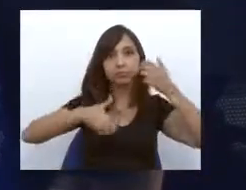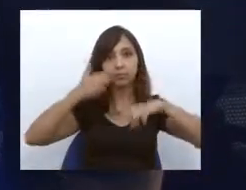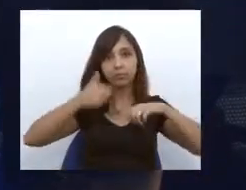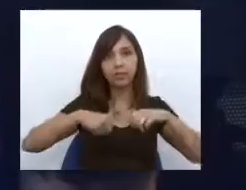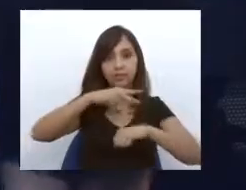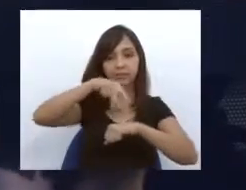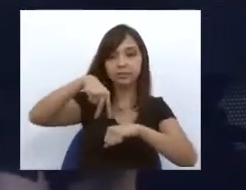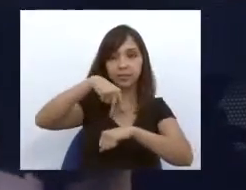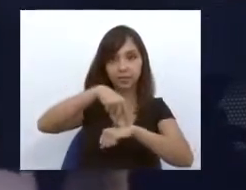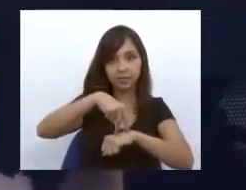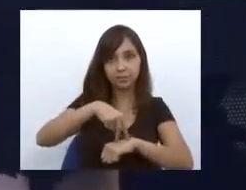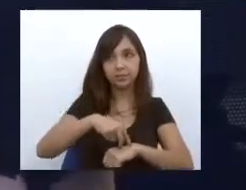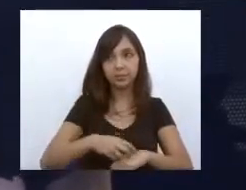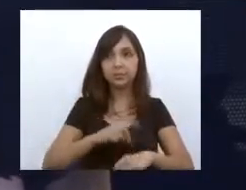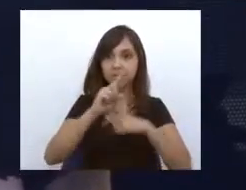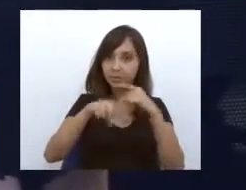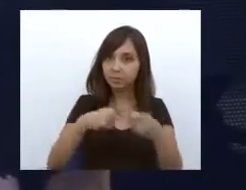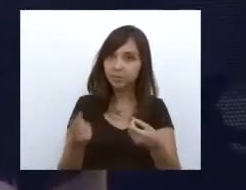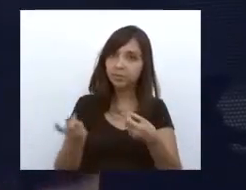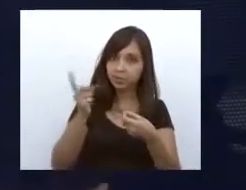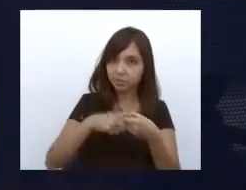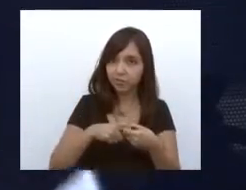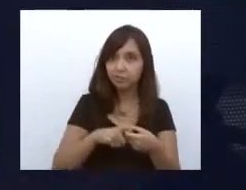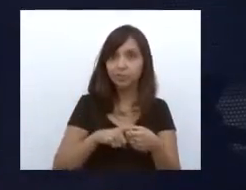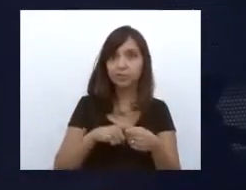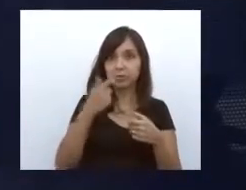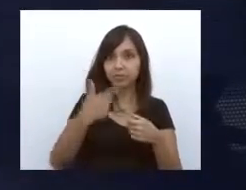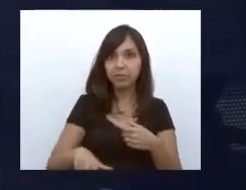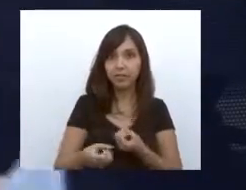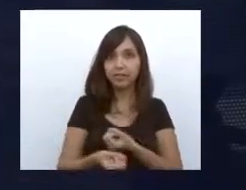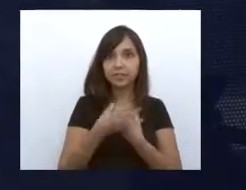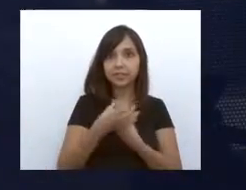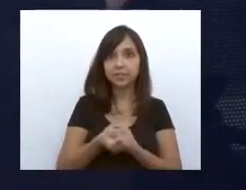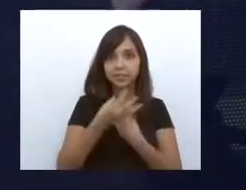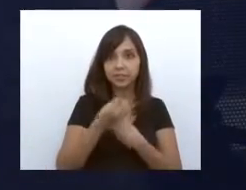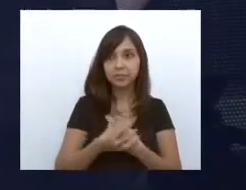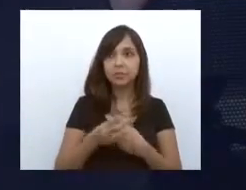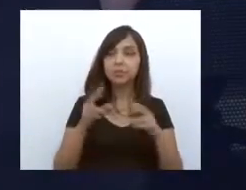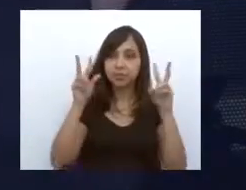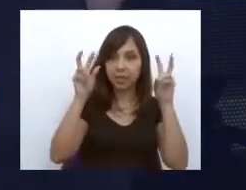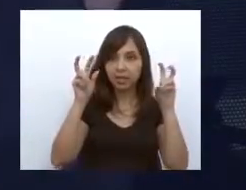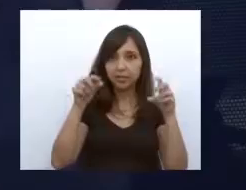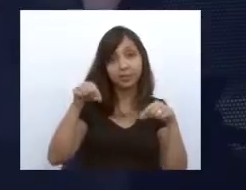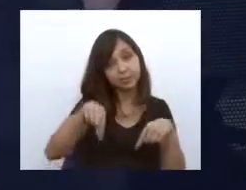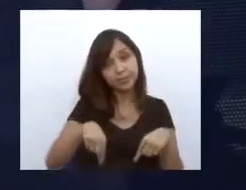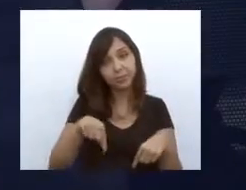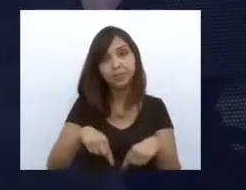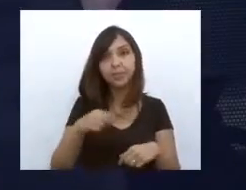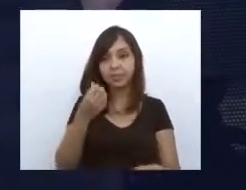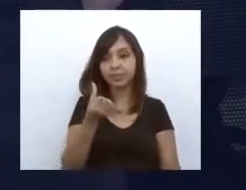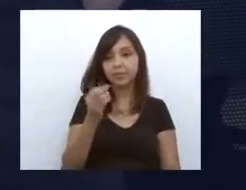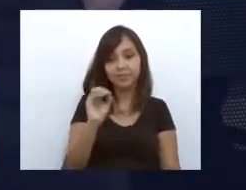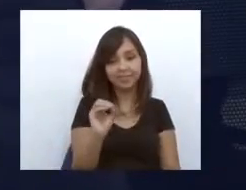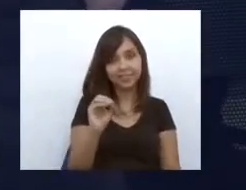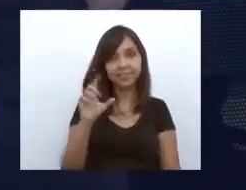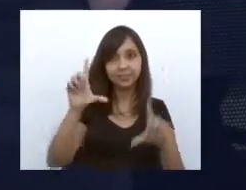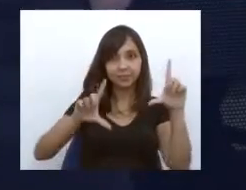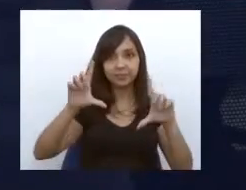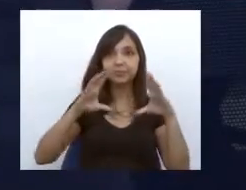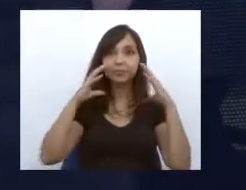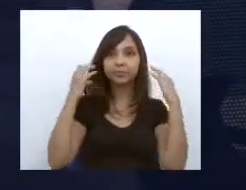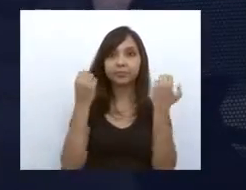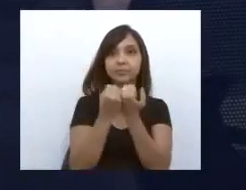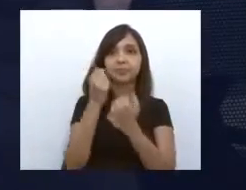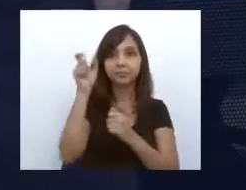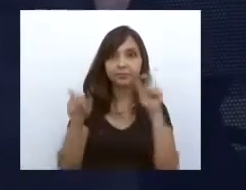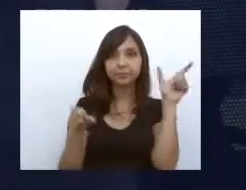na tribuna. A gente volta a qualquer momento com mais informações sobre a sessão ordinária de número 60. TV Câmara Guarulhos,